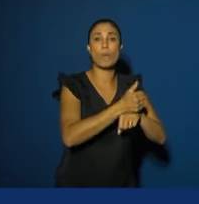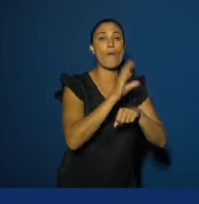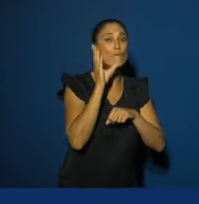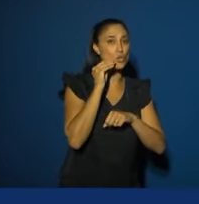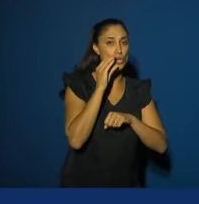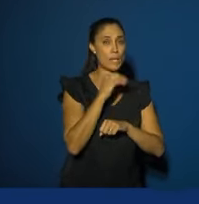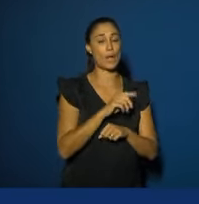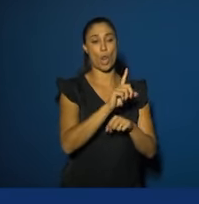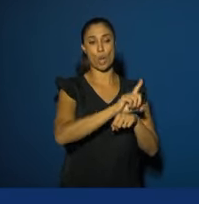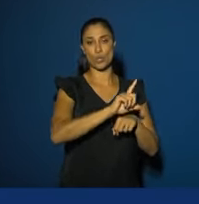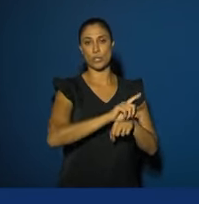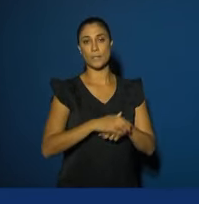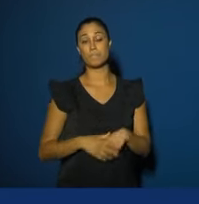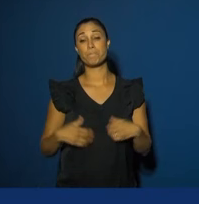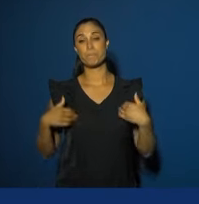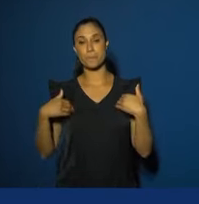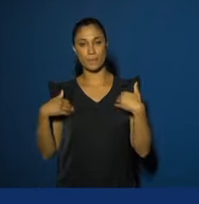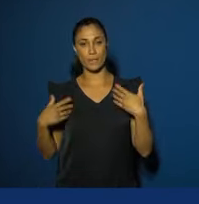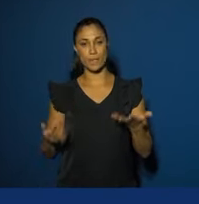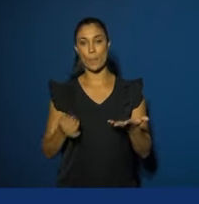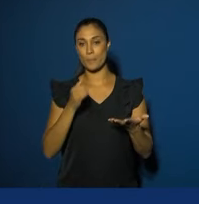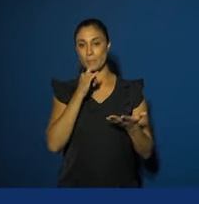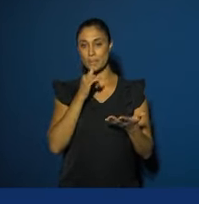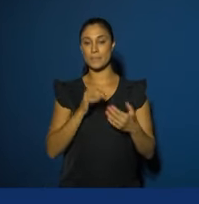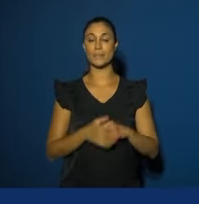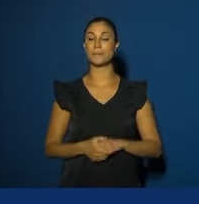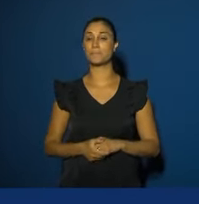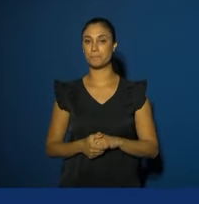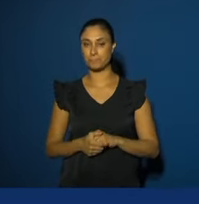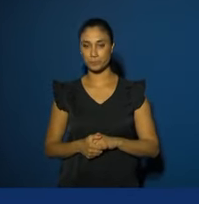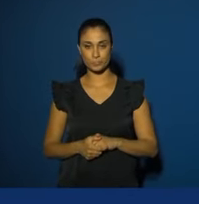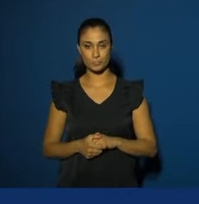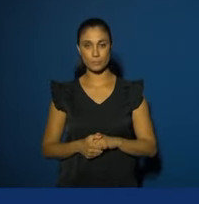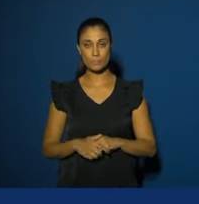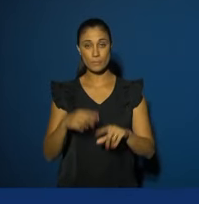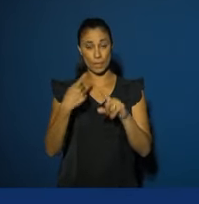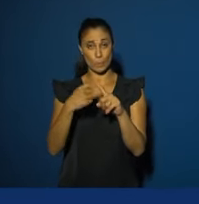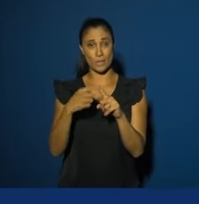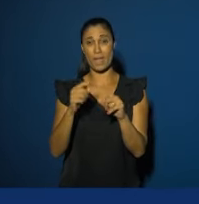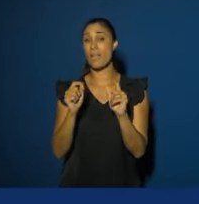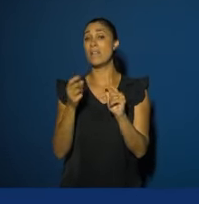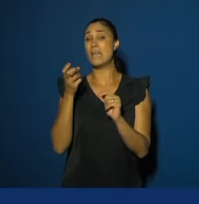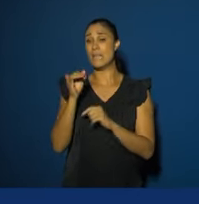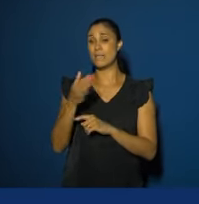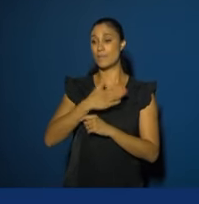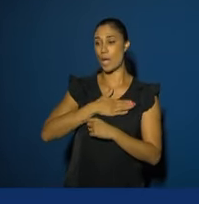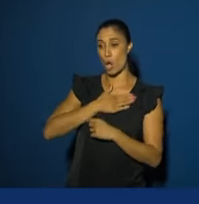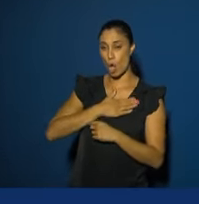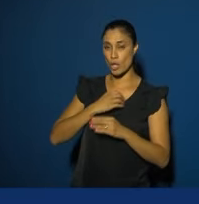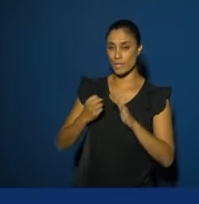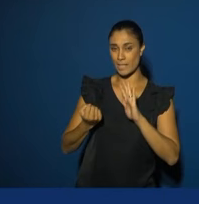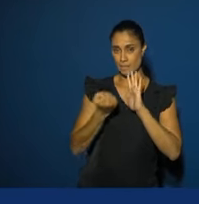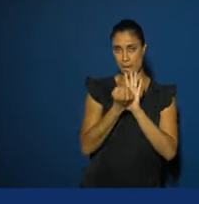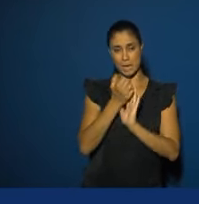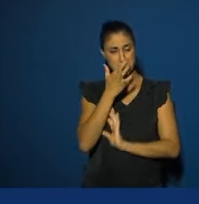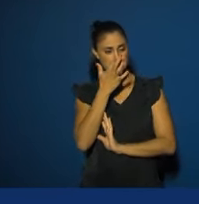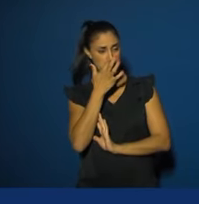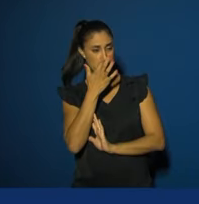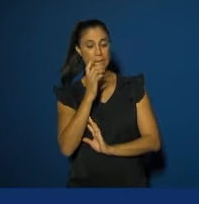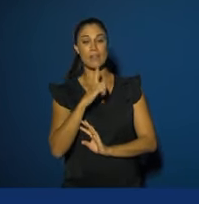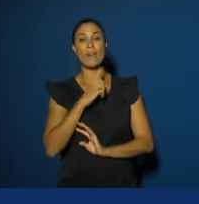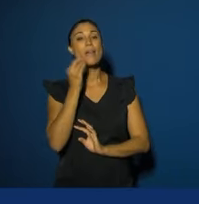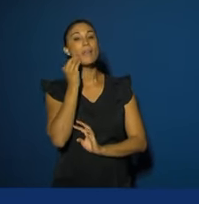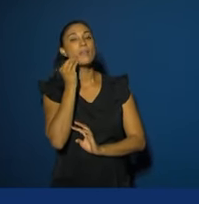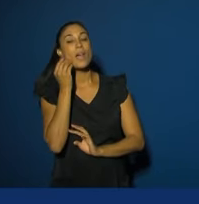nós hoje acreditamos que o consumidor é zero boundaries zero loyalty Porque por mais que ele goste das marcas e admire ele vai